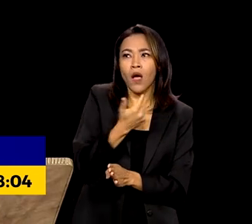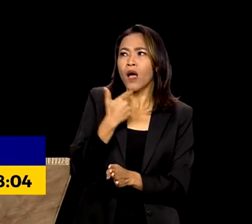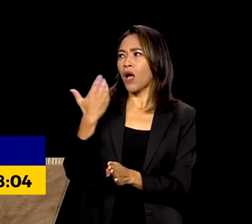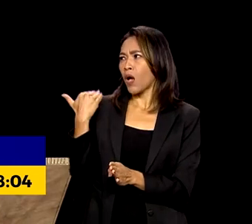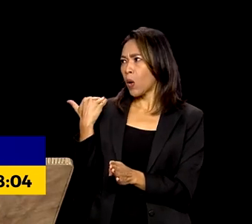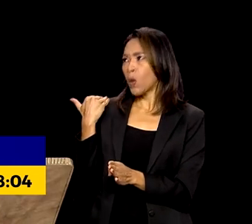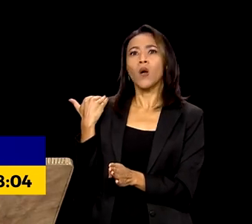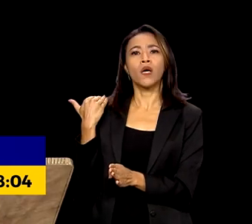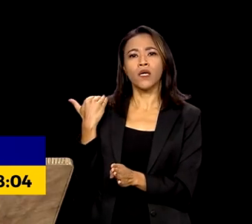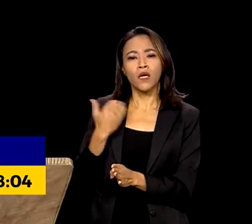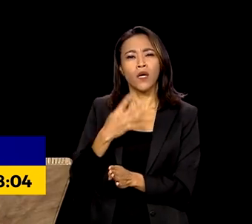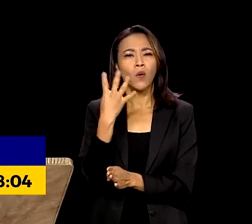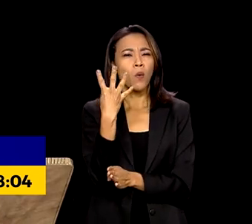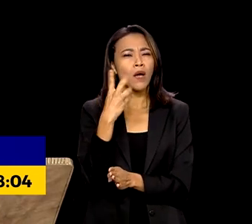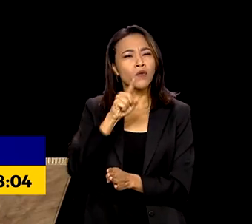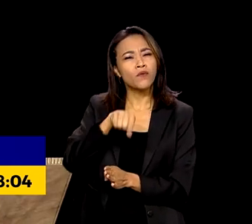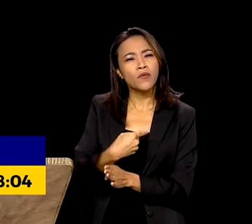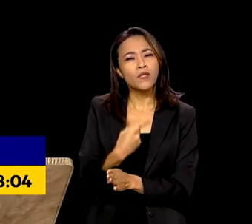publicado